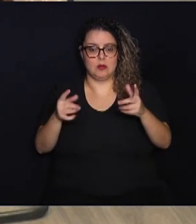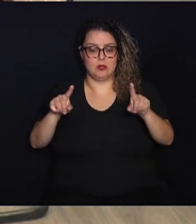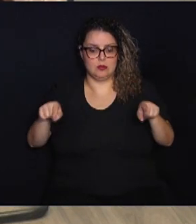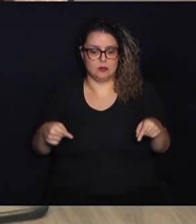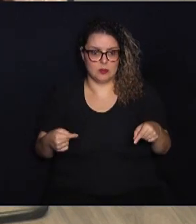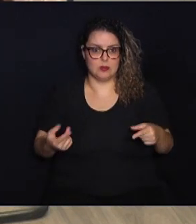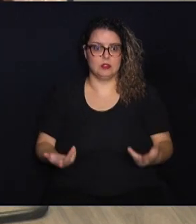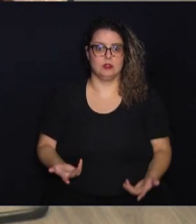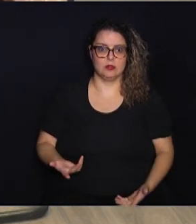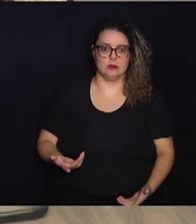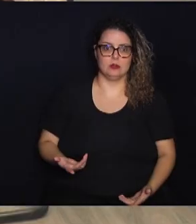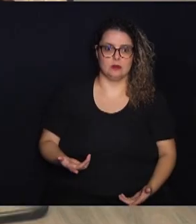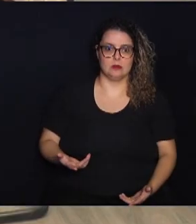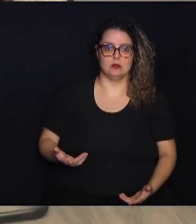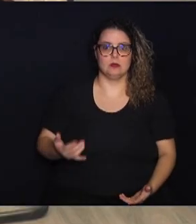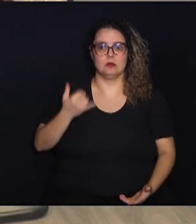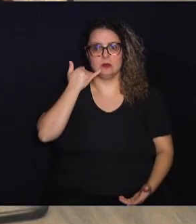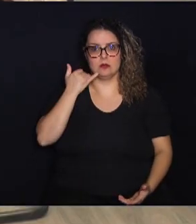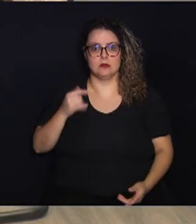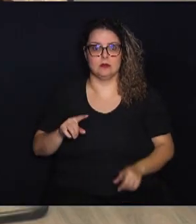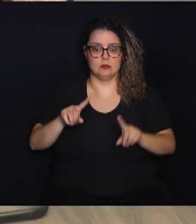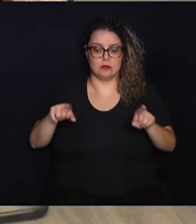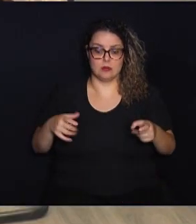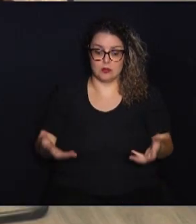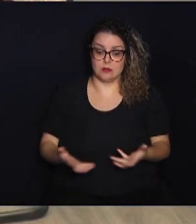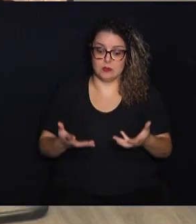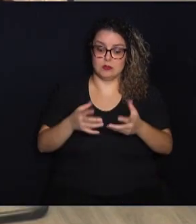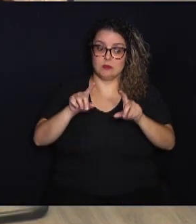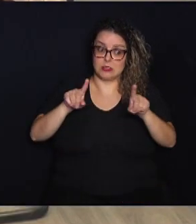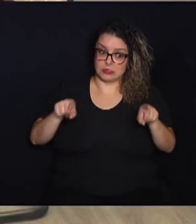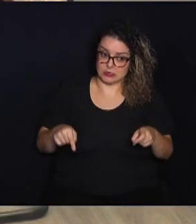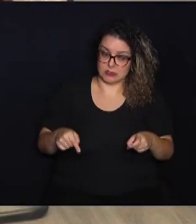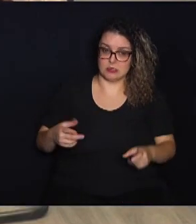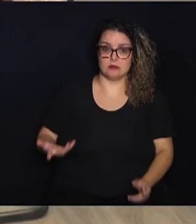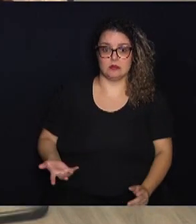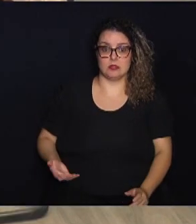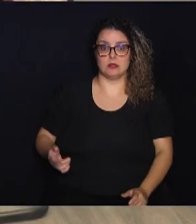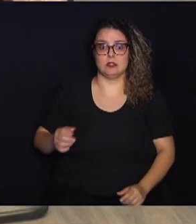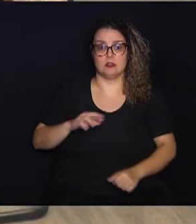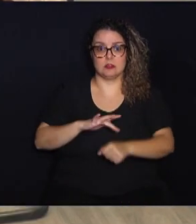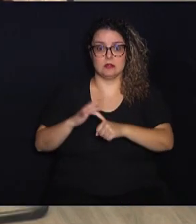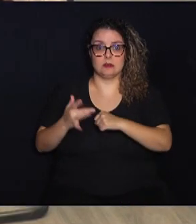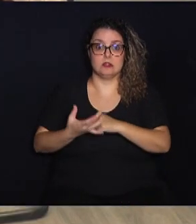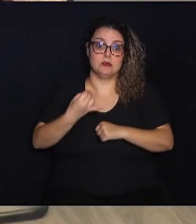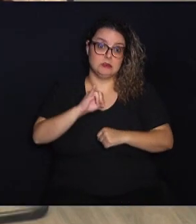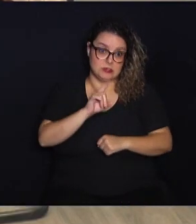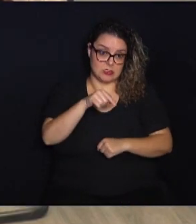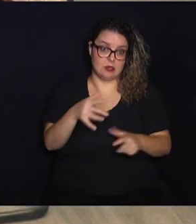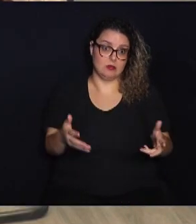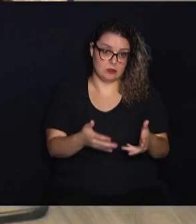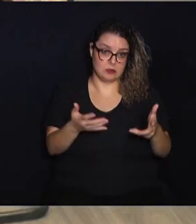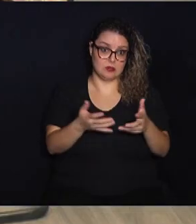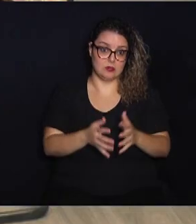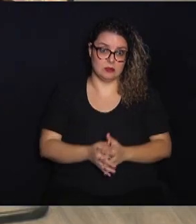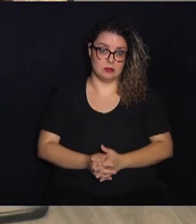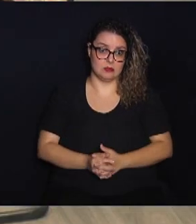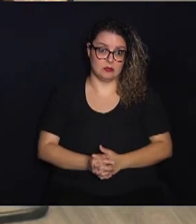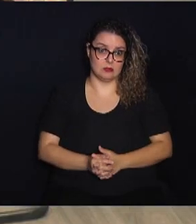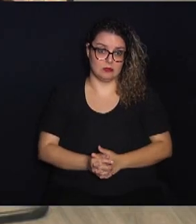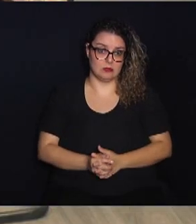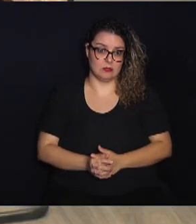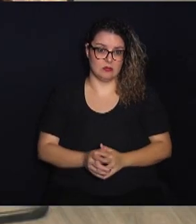celular, o estímulo, entre aspas, das redes sociais. Se é que a gente pode considerar isso um estímulo.